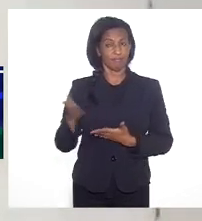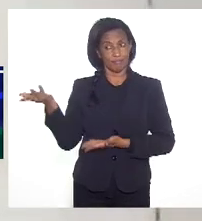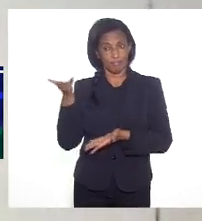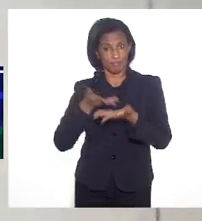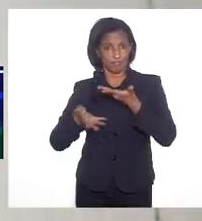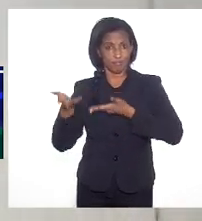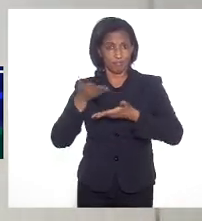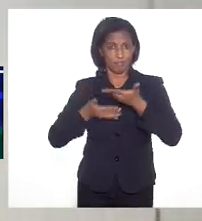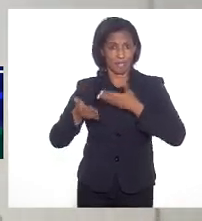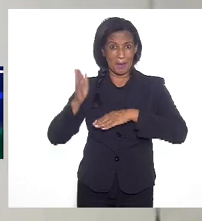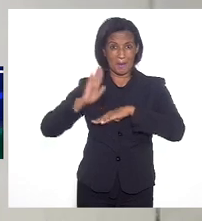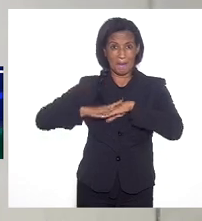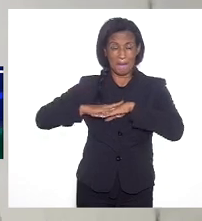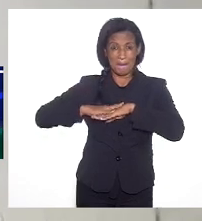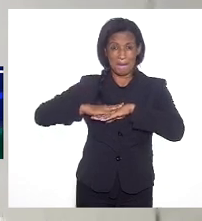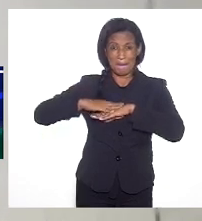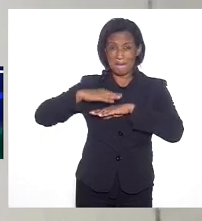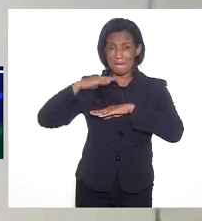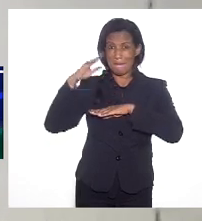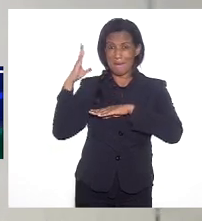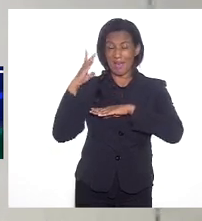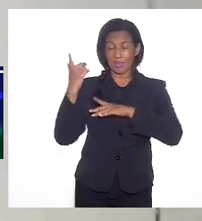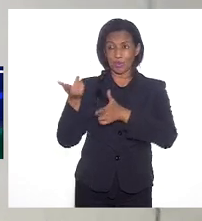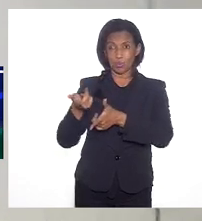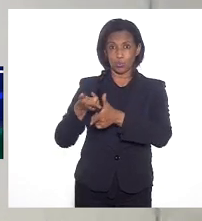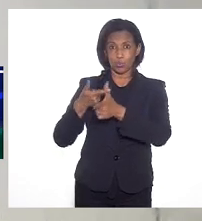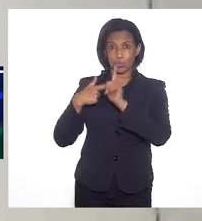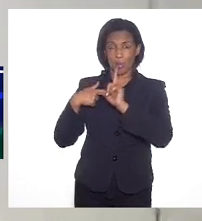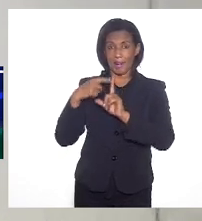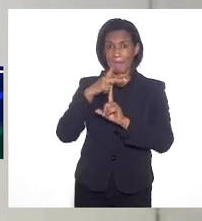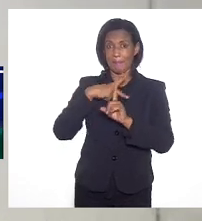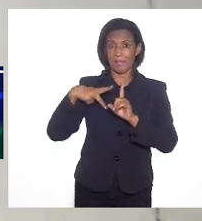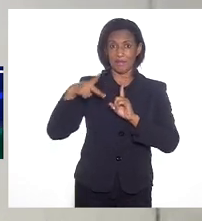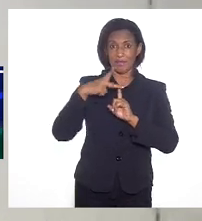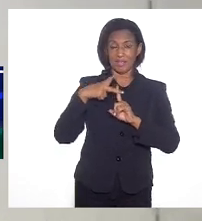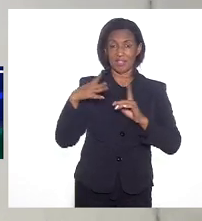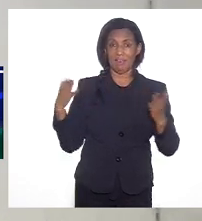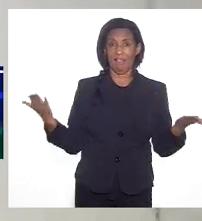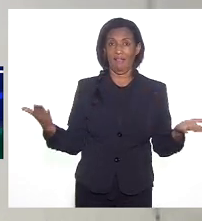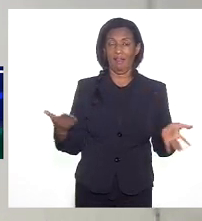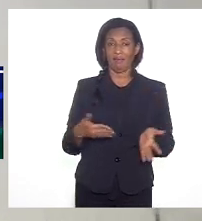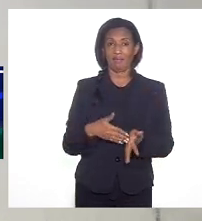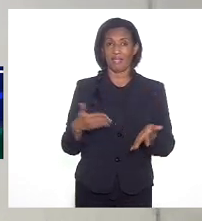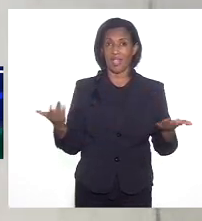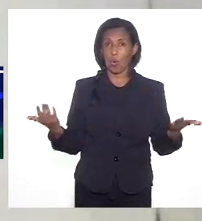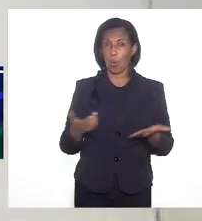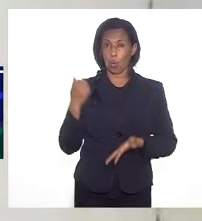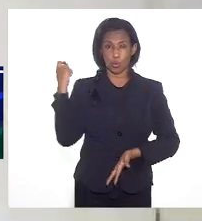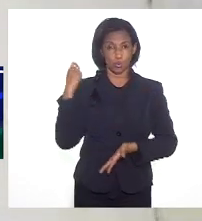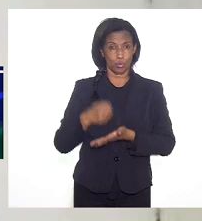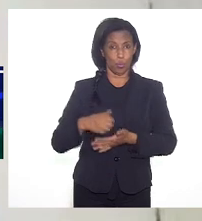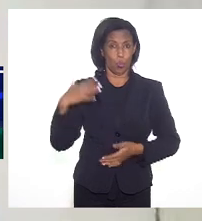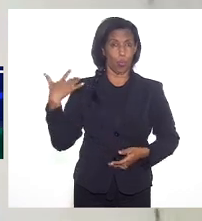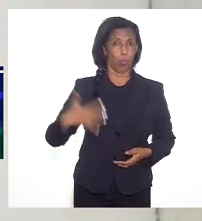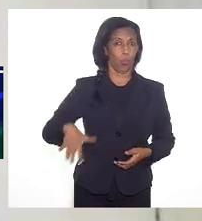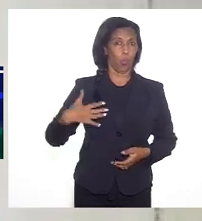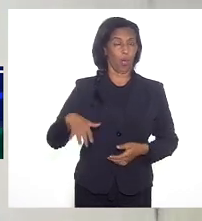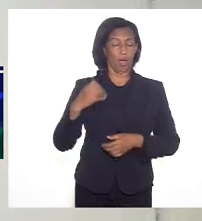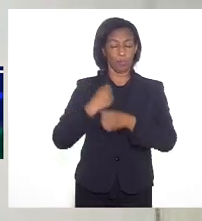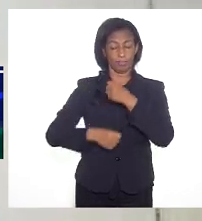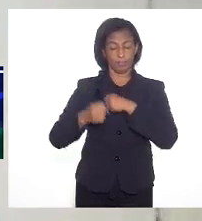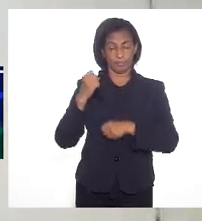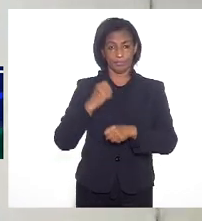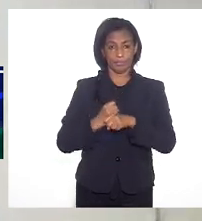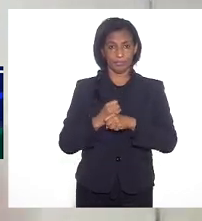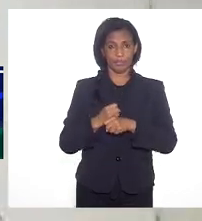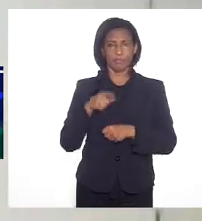geraram mais um rombo no Rio Previdência que até hoje nos cobram uma conta cara ano passado deputada Marta